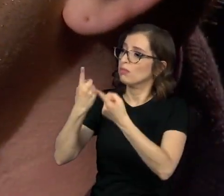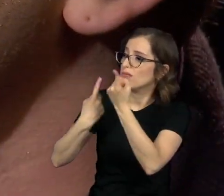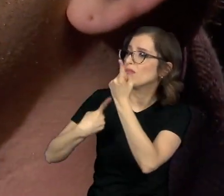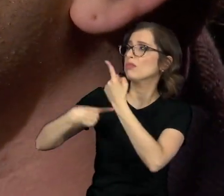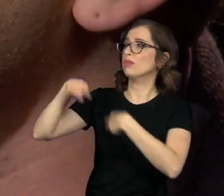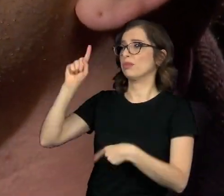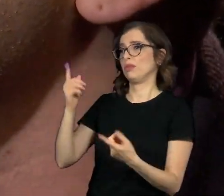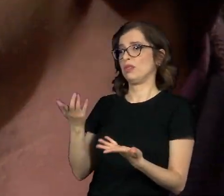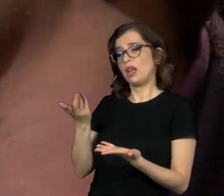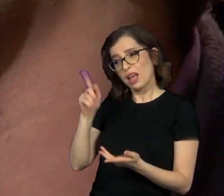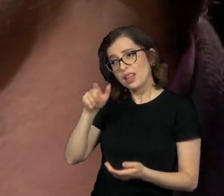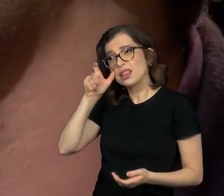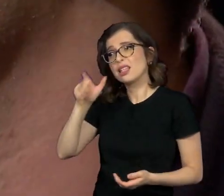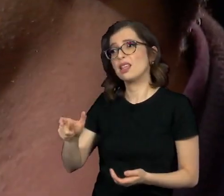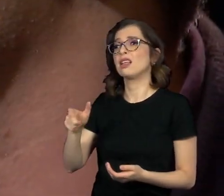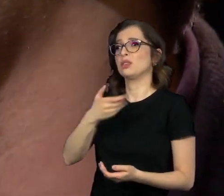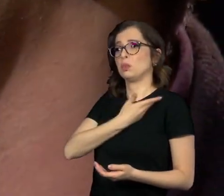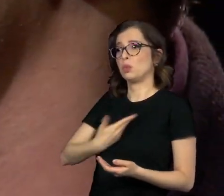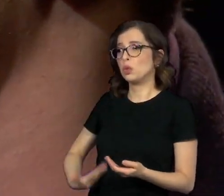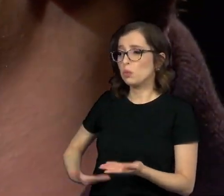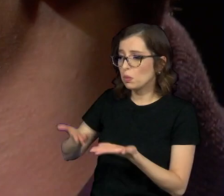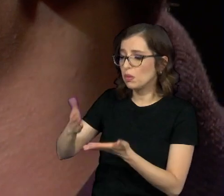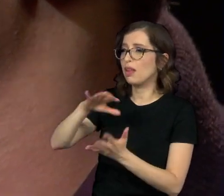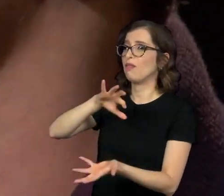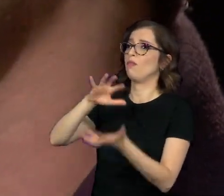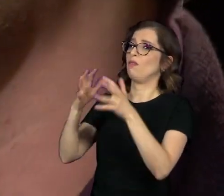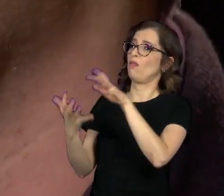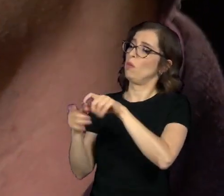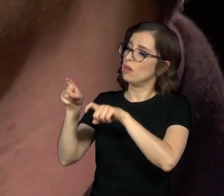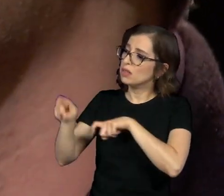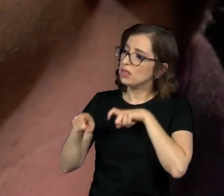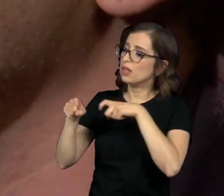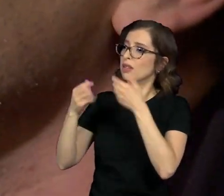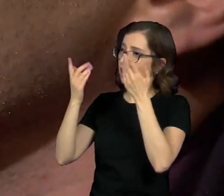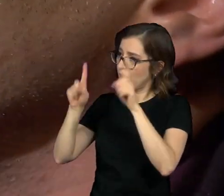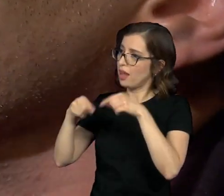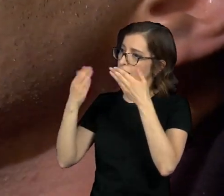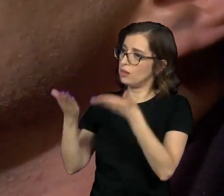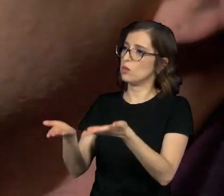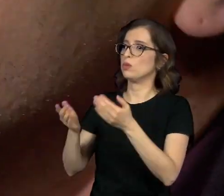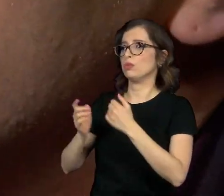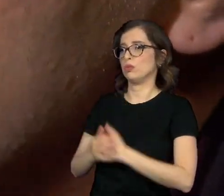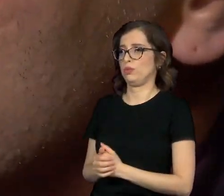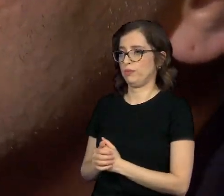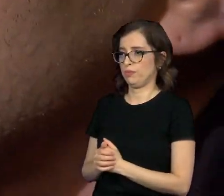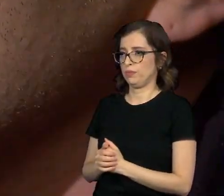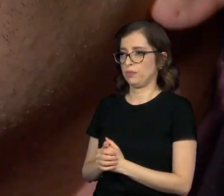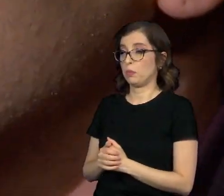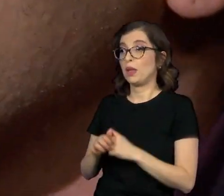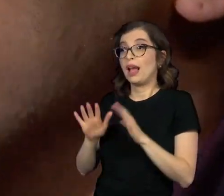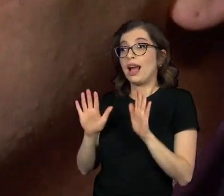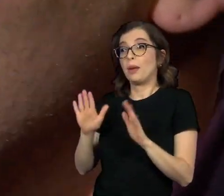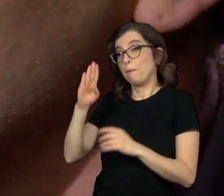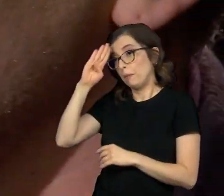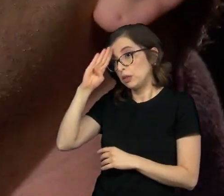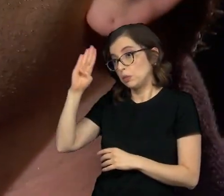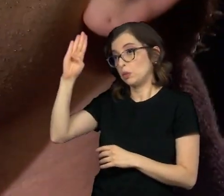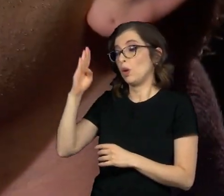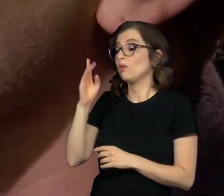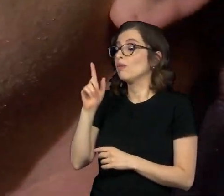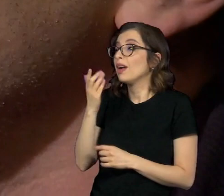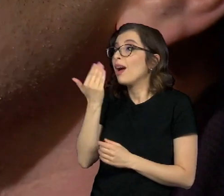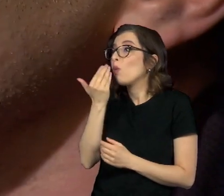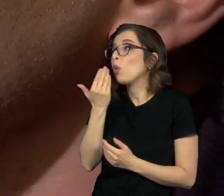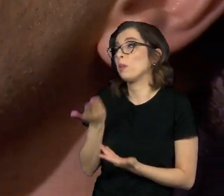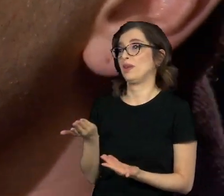realizar essa reforma agrária. Eu sempre vou para a questão da alimentar, né? E aí eu penso, vivemos um momento difícil no nosso